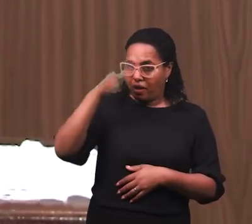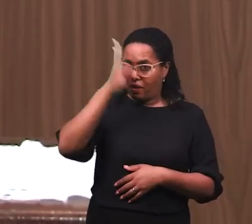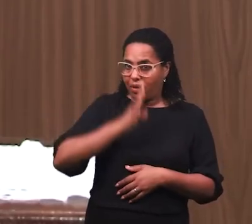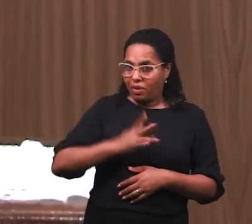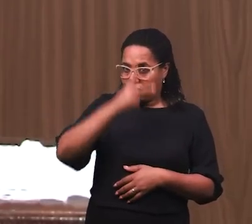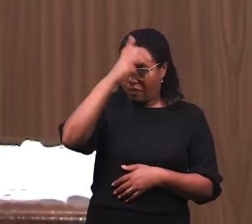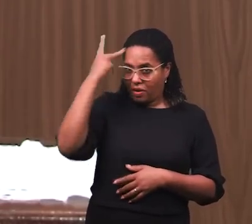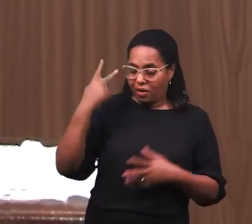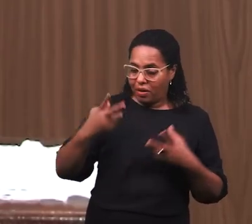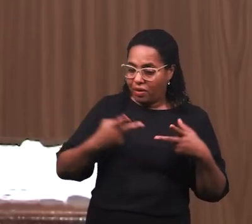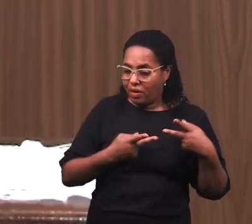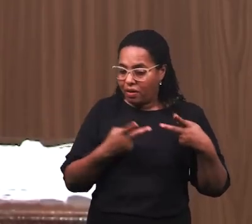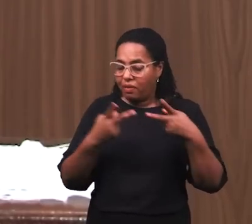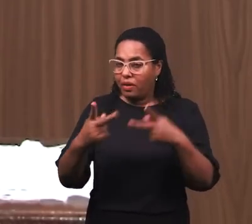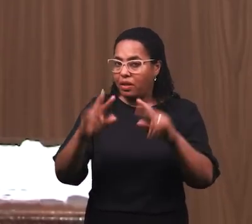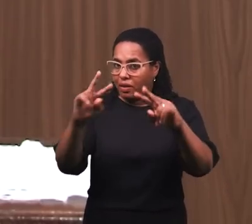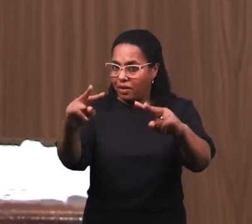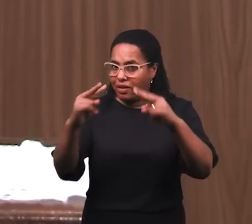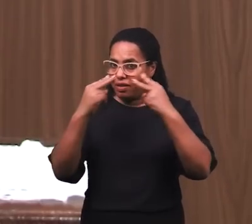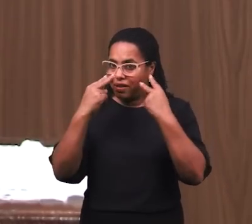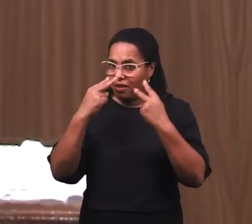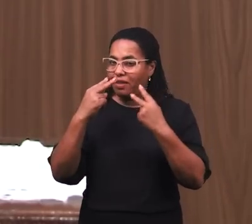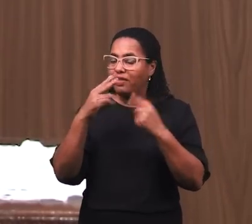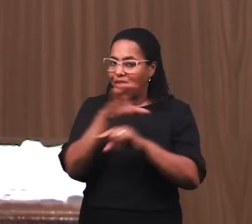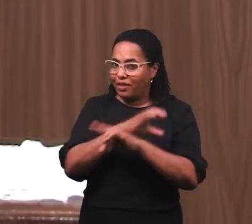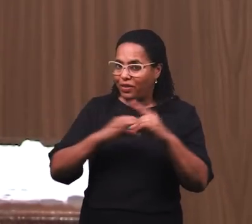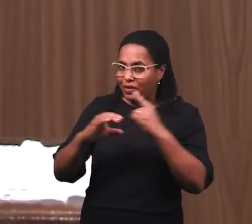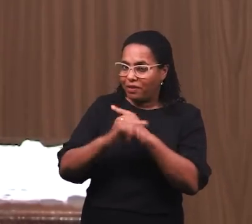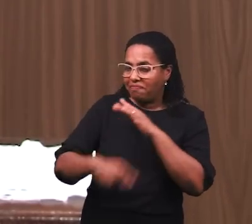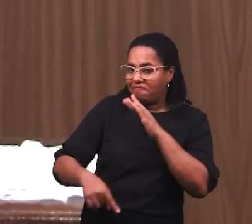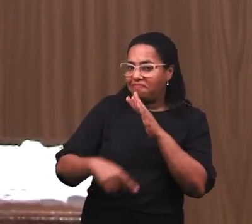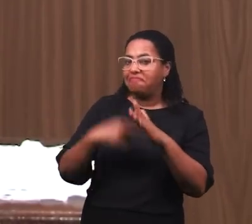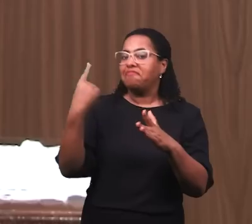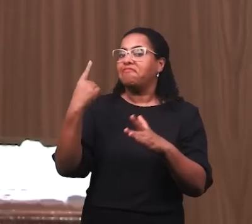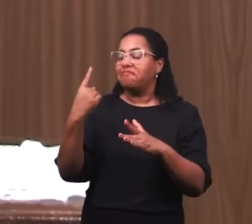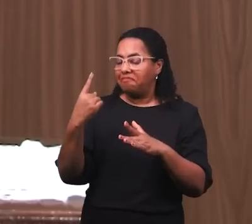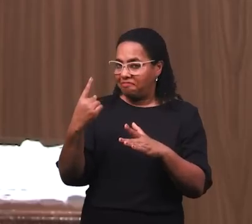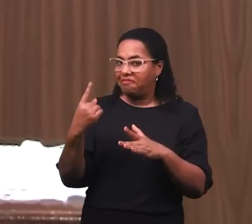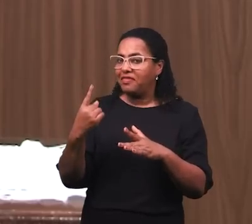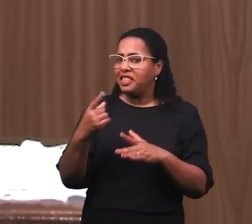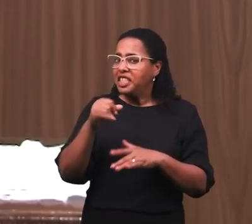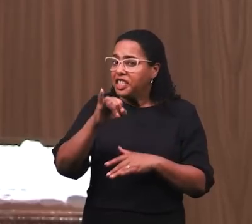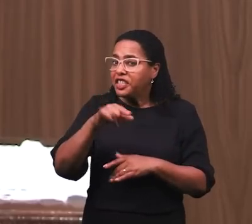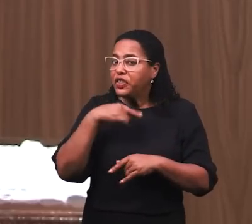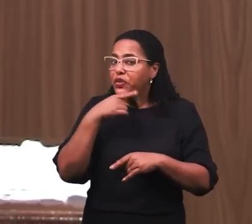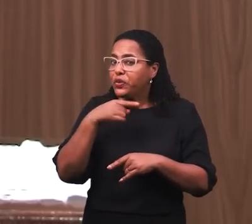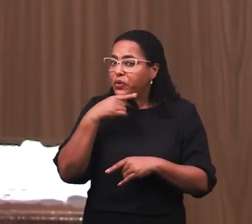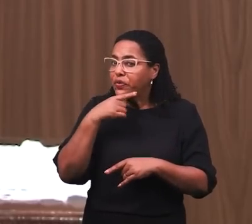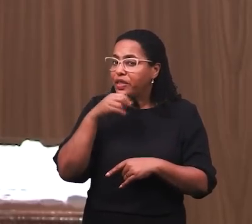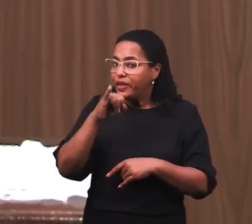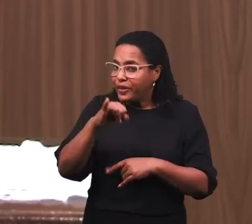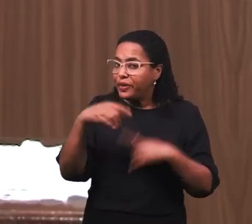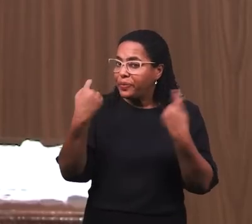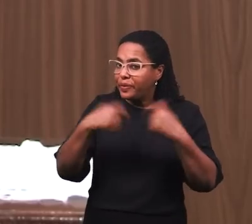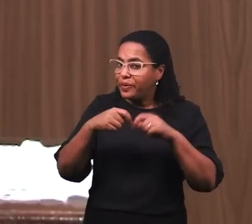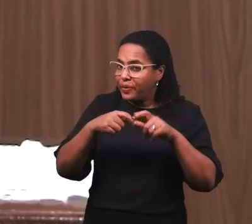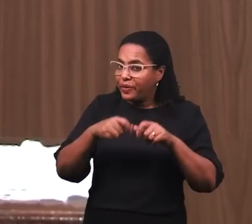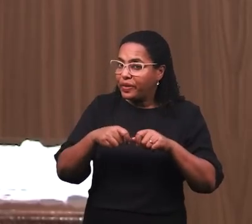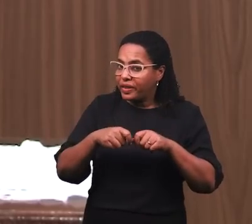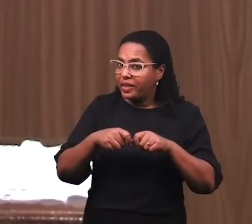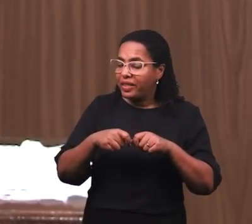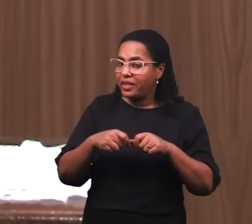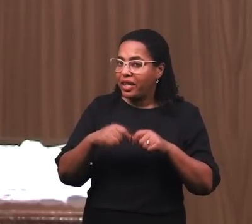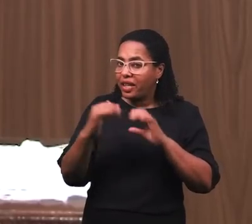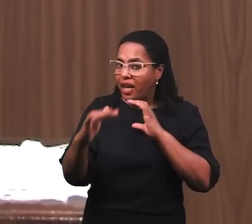você que é nosso visitante, você que está assistindo este culto pela primeira vez e tem alguma dúvida, alguma necessidade,